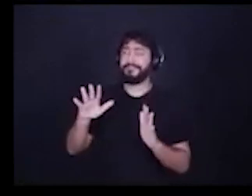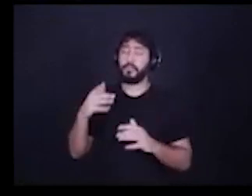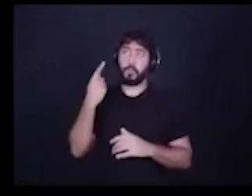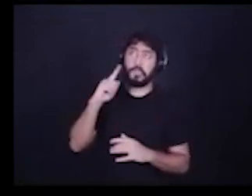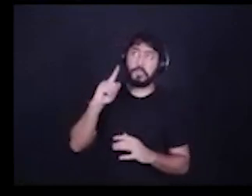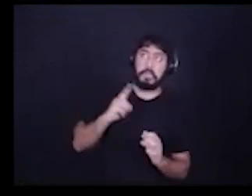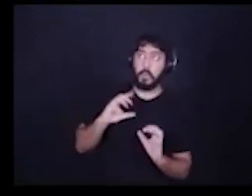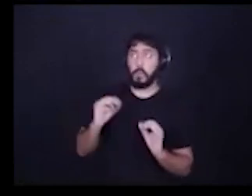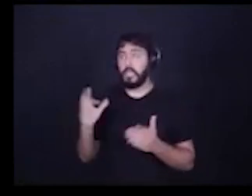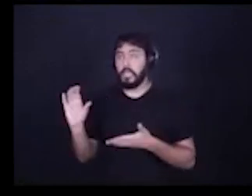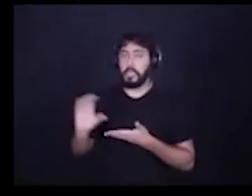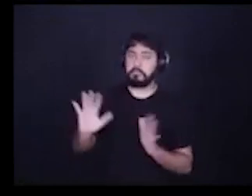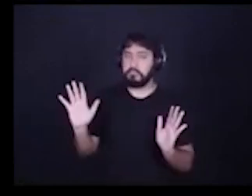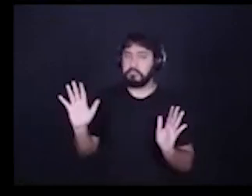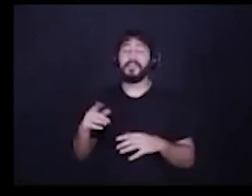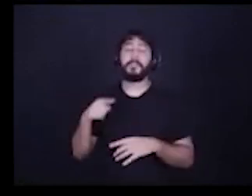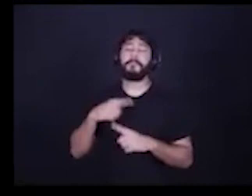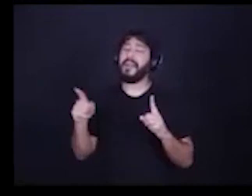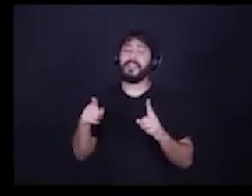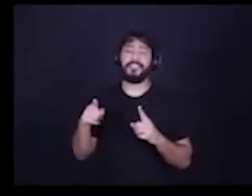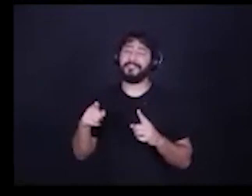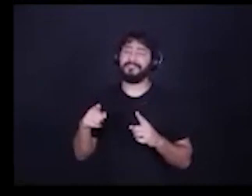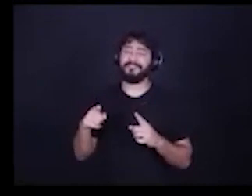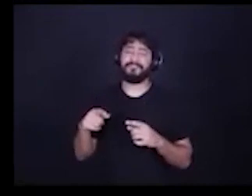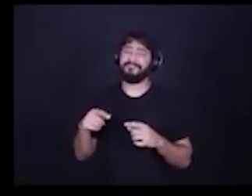melhor eu abandonar o projeto.